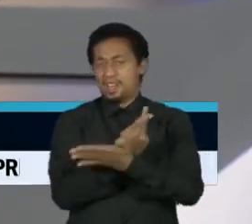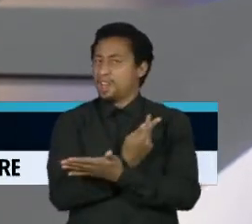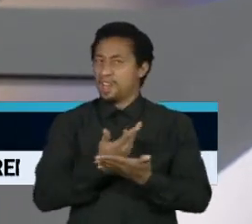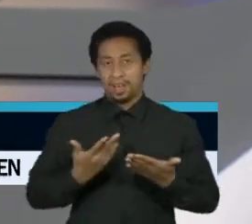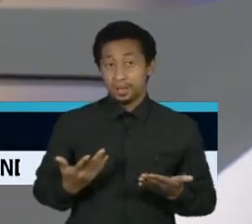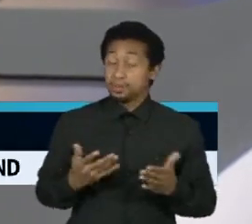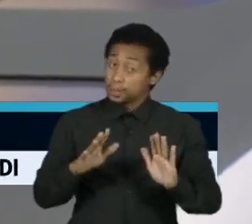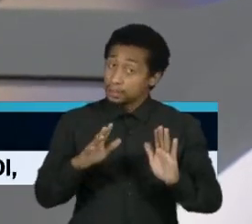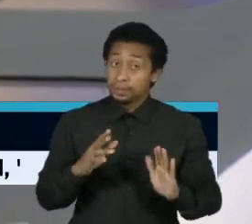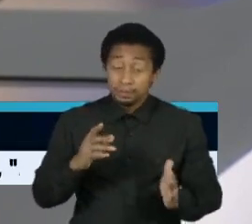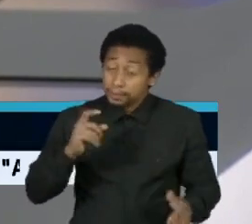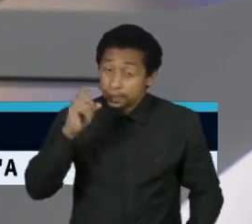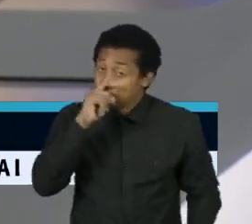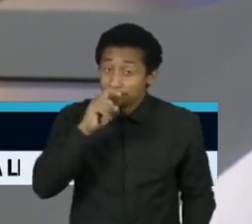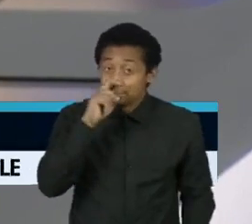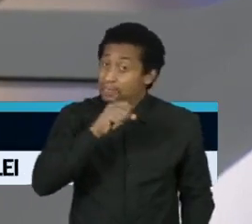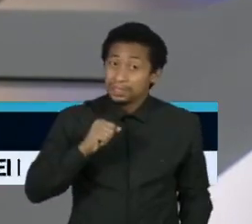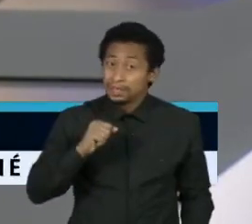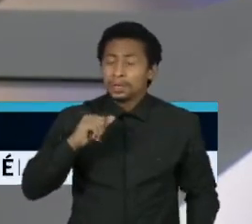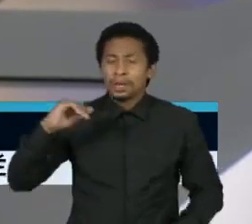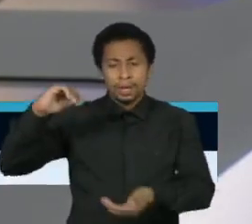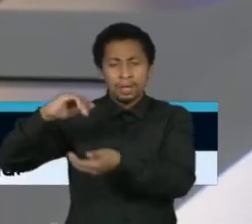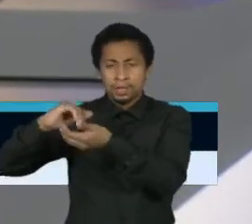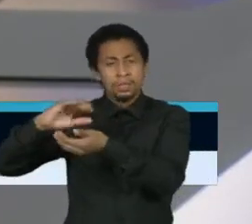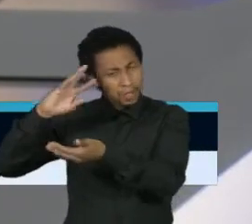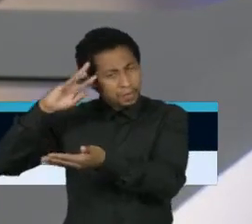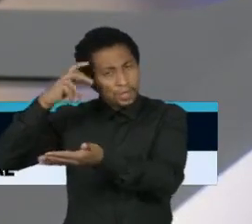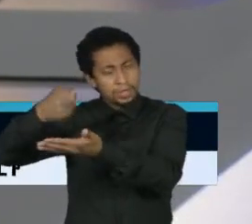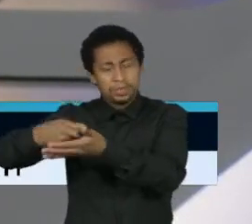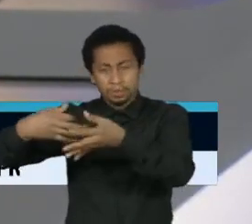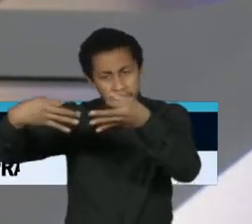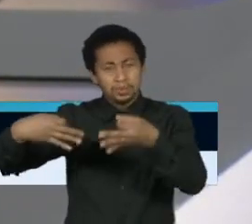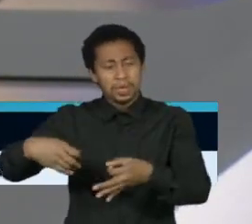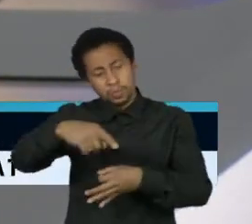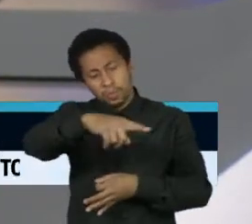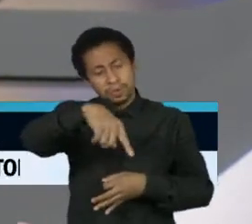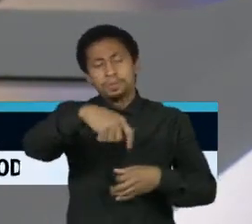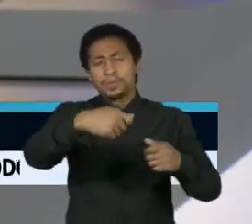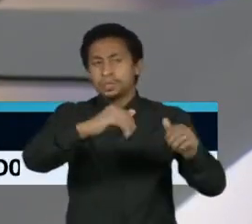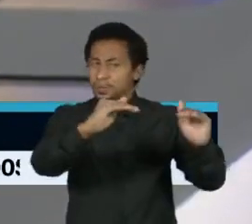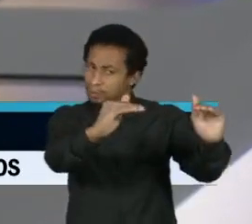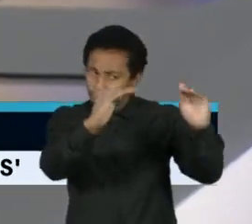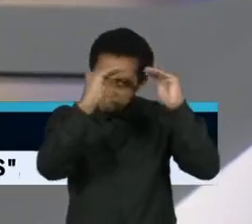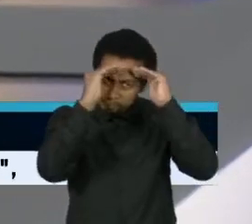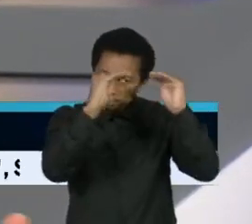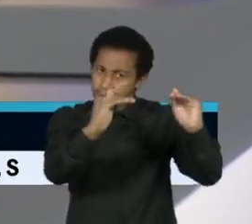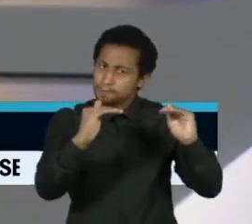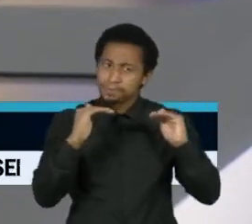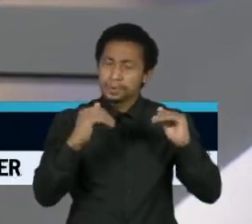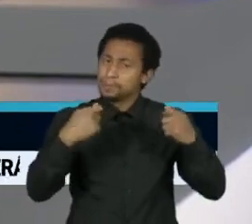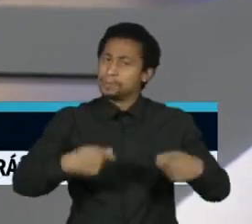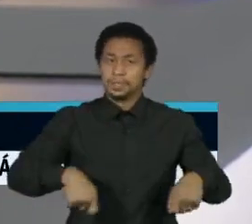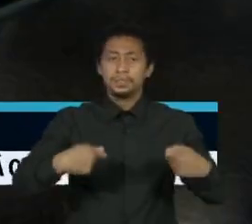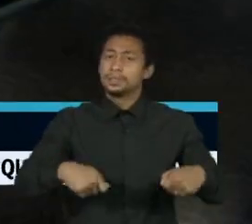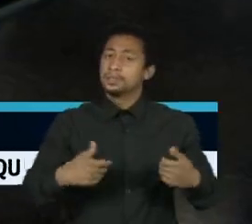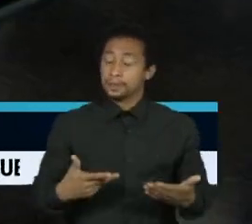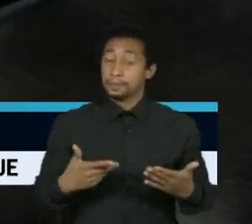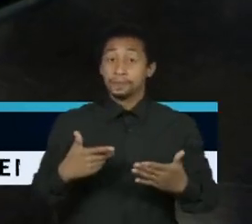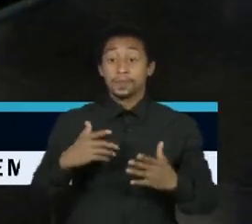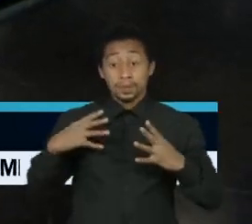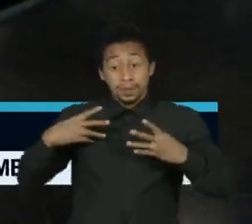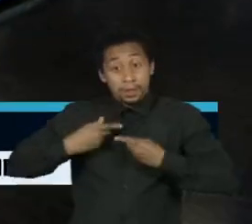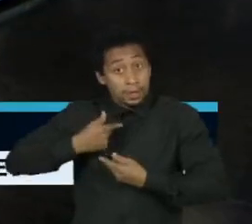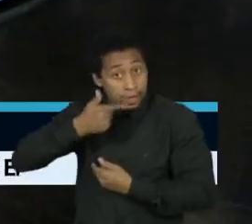competência, o que não é verdade. O Supremo, decisão do Supremo, precisa ser cumprido. O que acontece é que o Alexandre de Moraes, com a sua